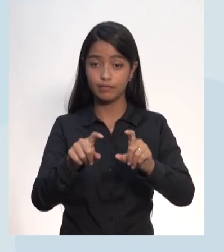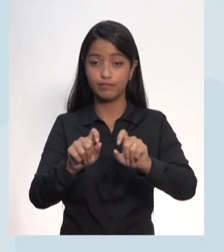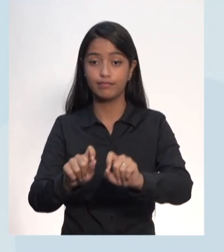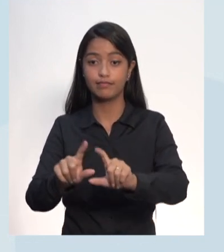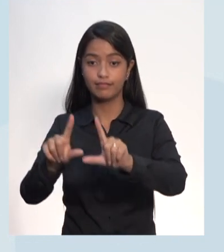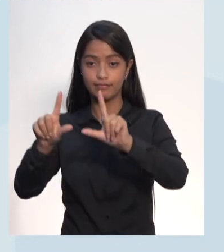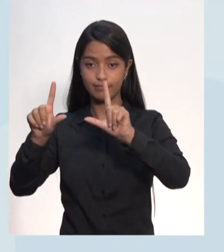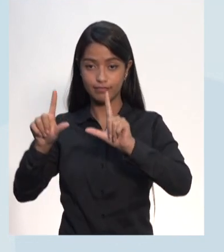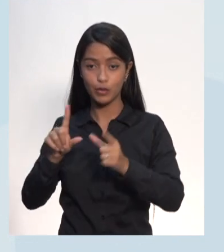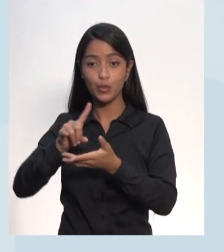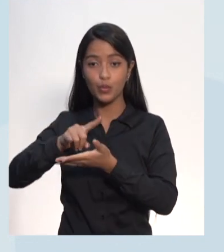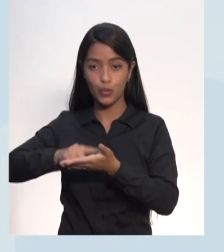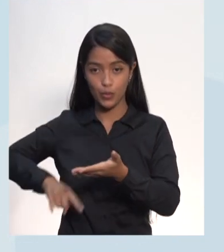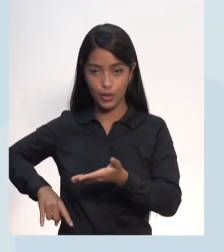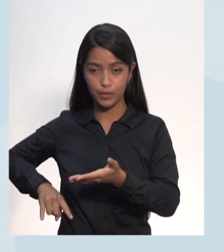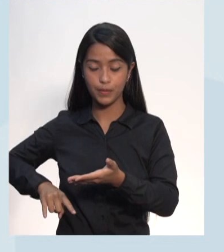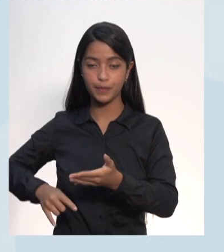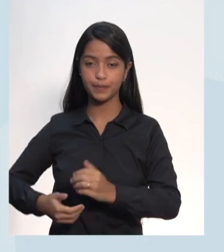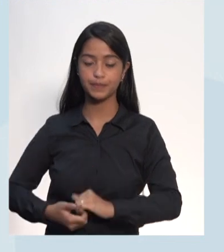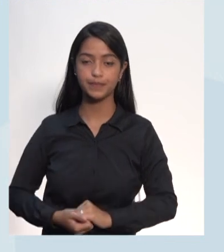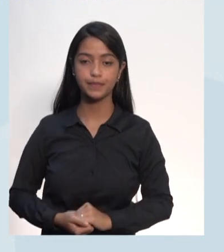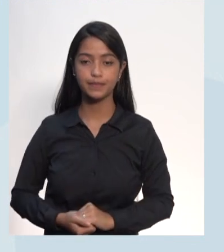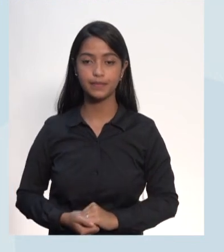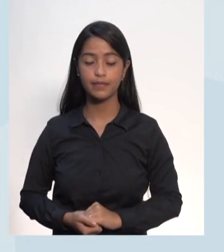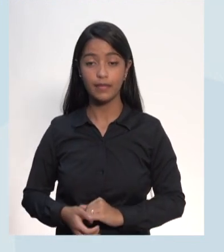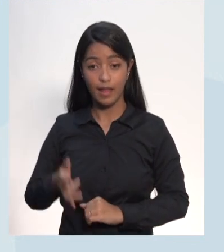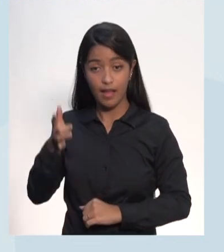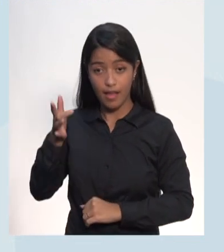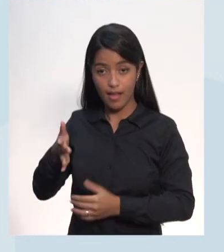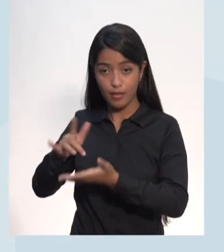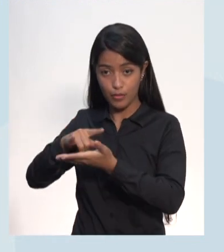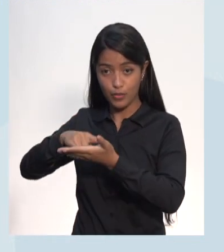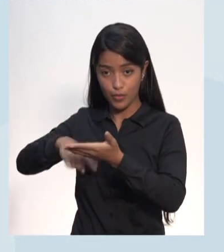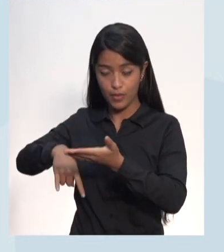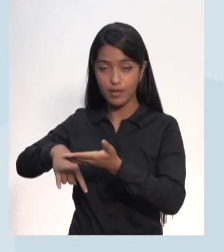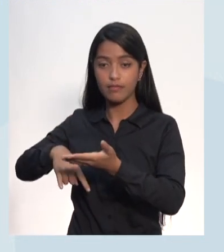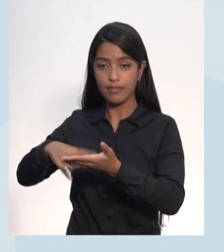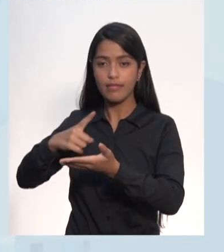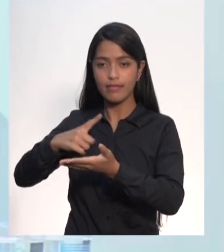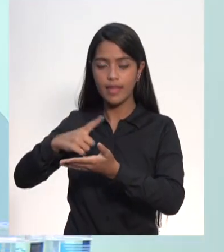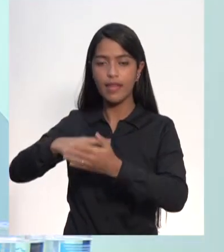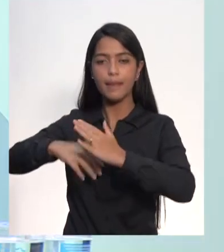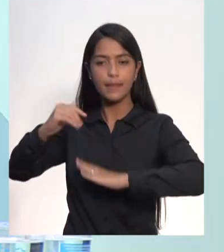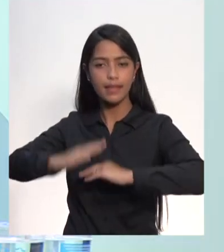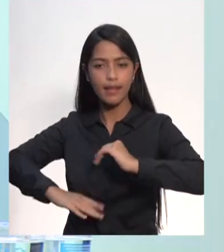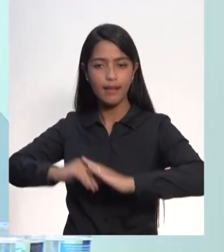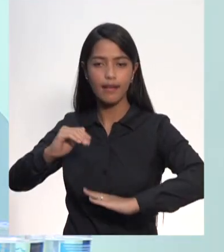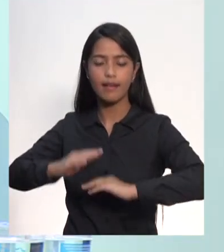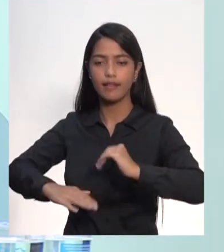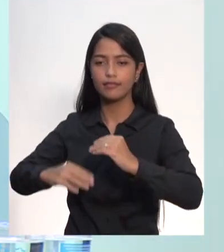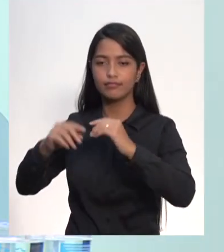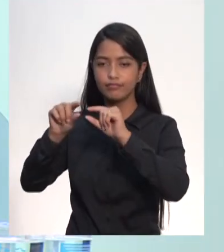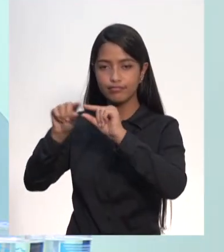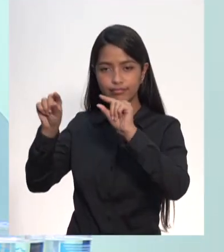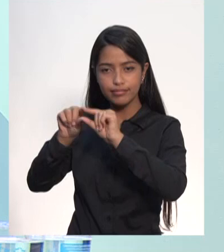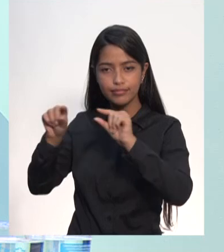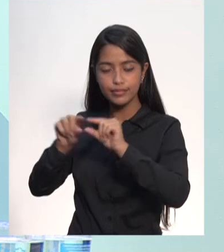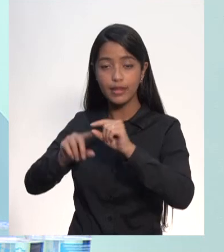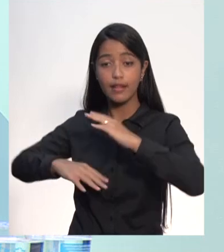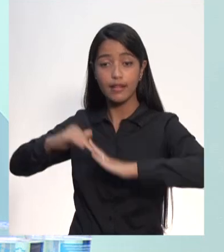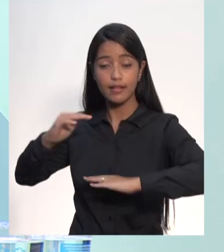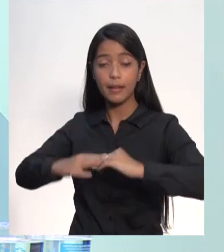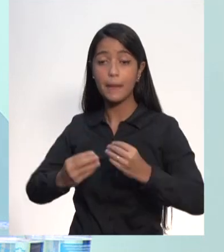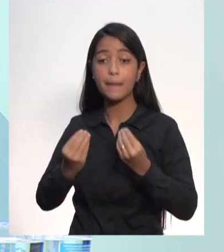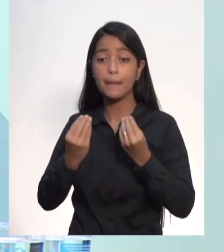documento. Tá? Lá no documento orientador, nós temos essas habilidades que foram destacadas para o primeiro